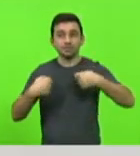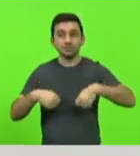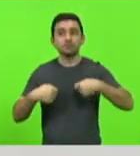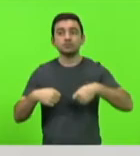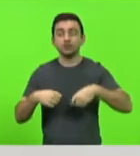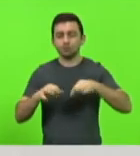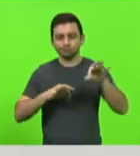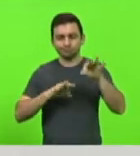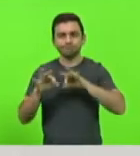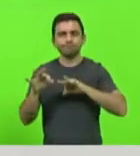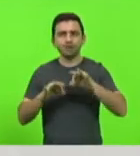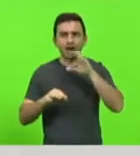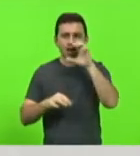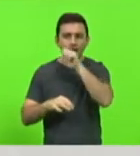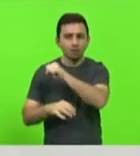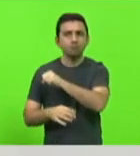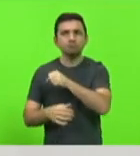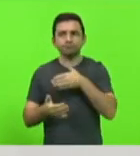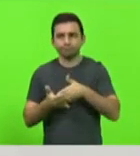intervenção urgente.